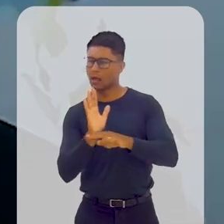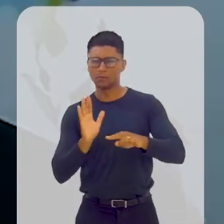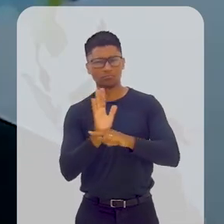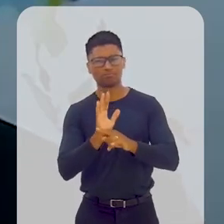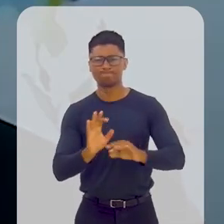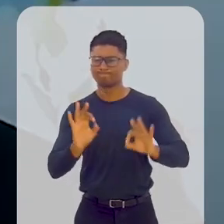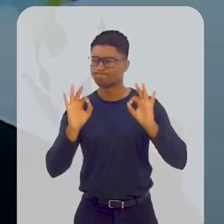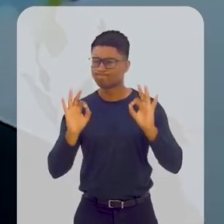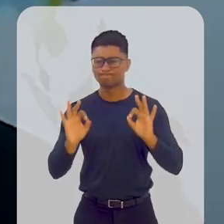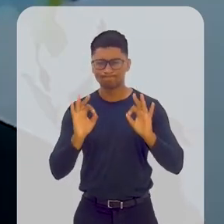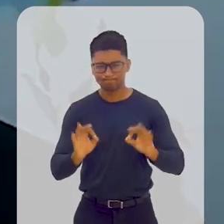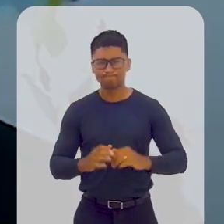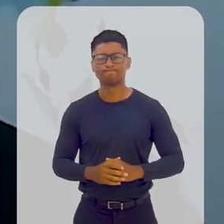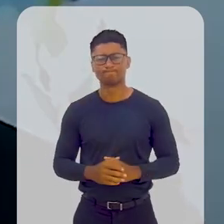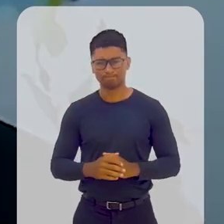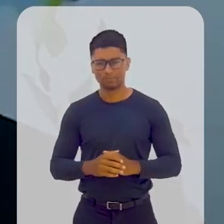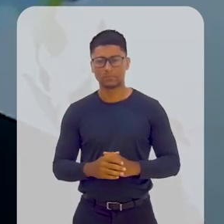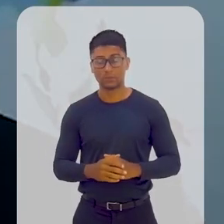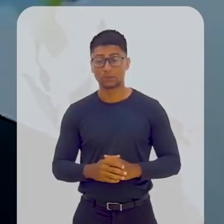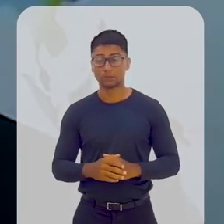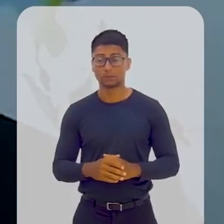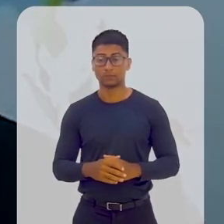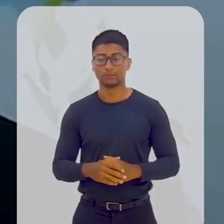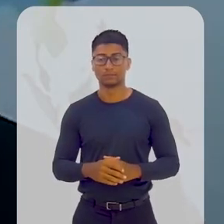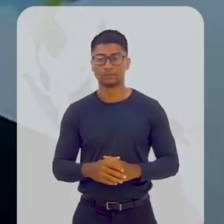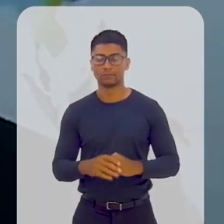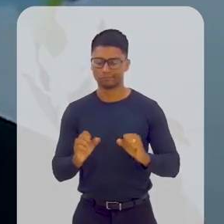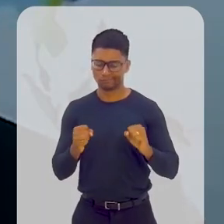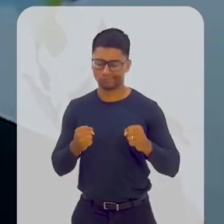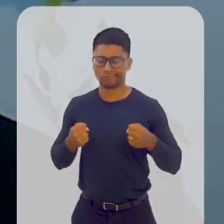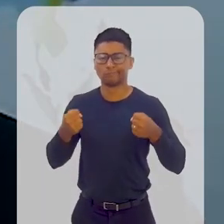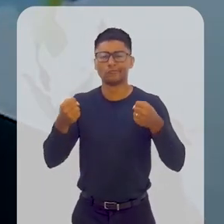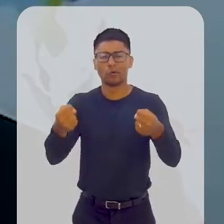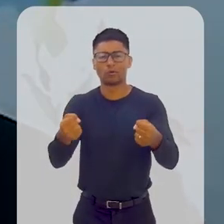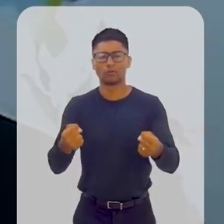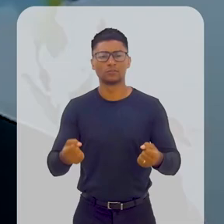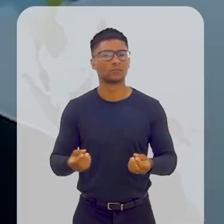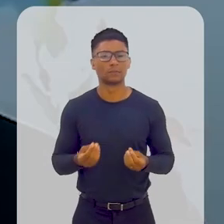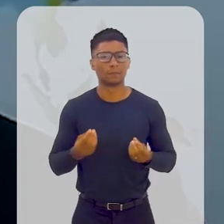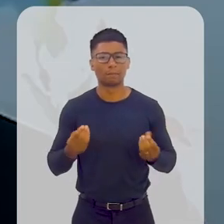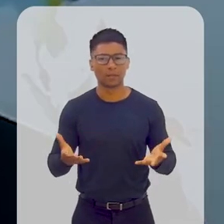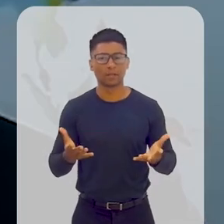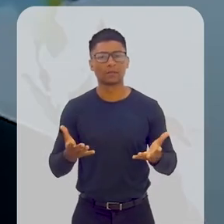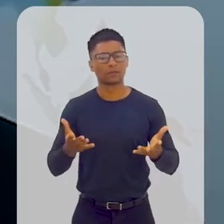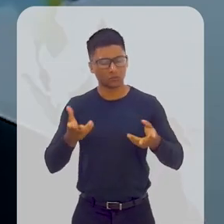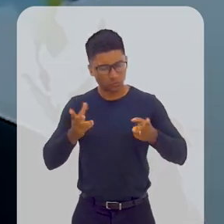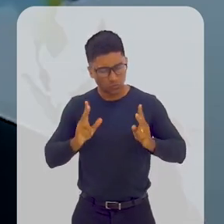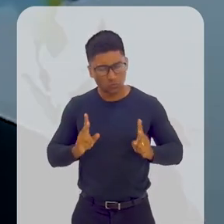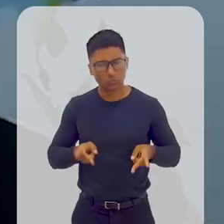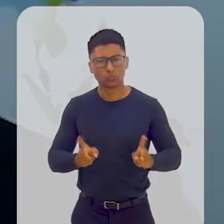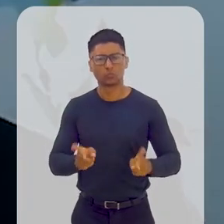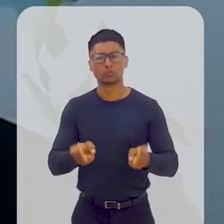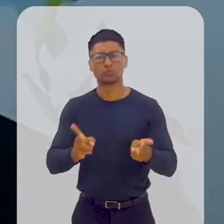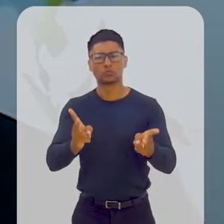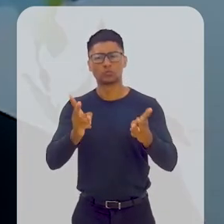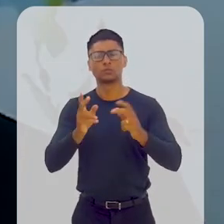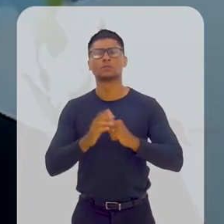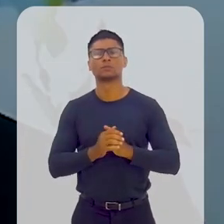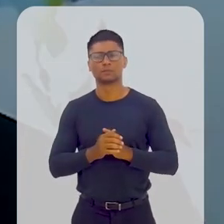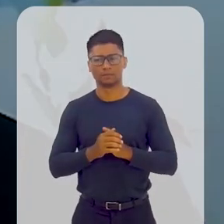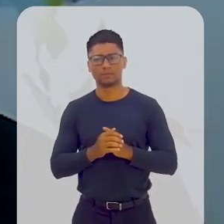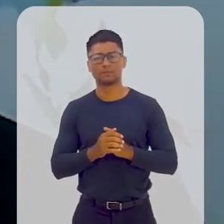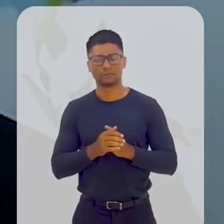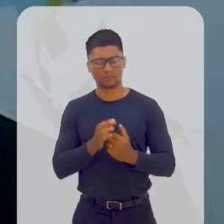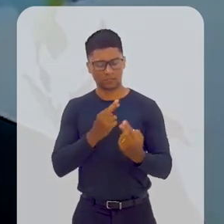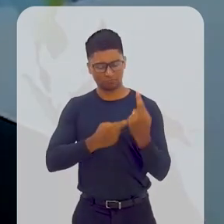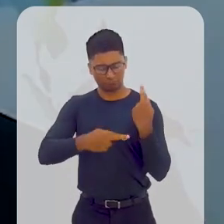né, fazendo aí o possível e impossível para nos mantermos aí de forma mais